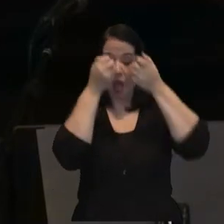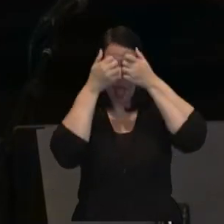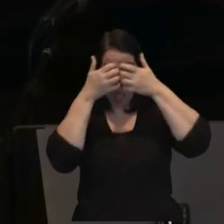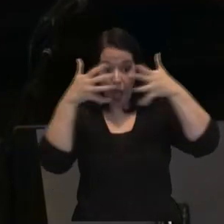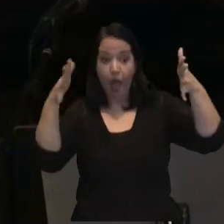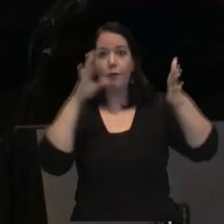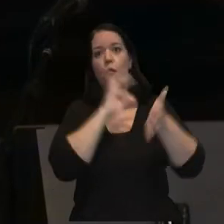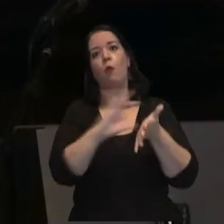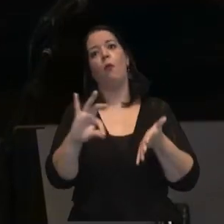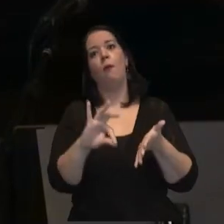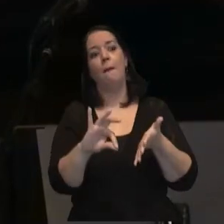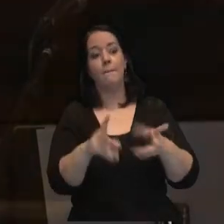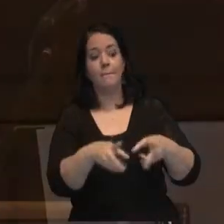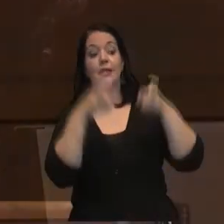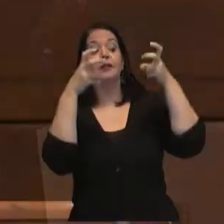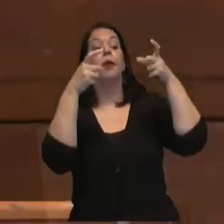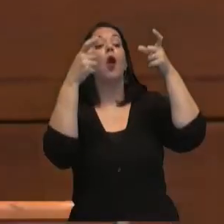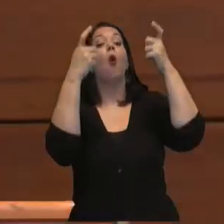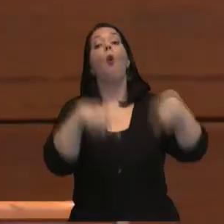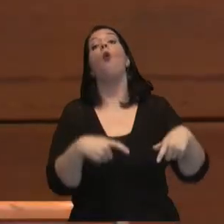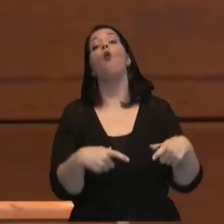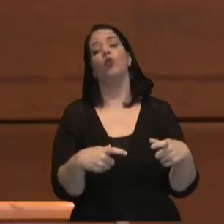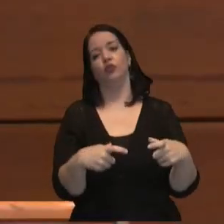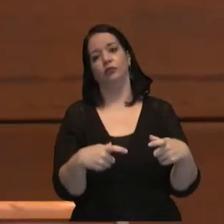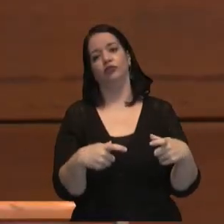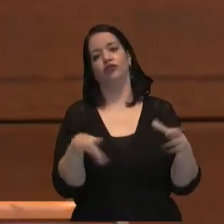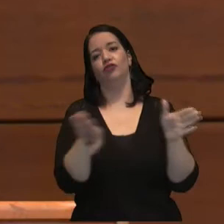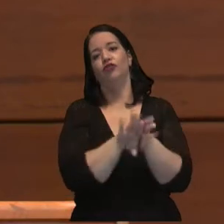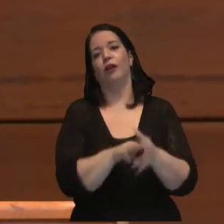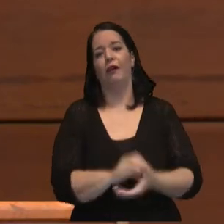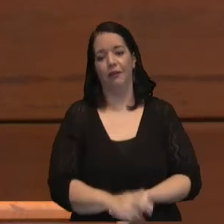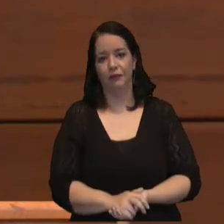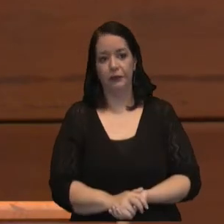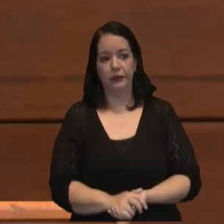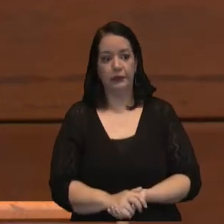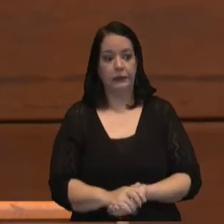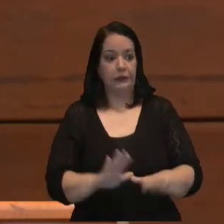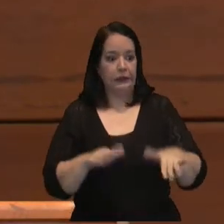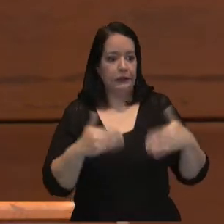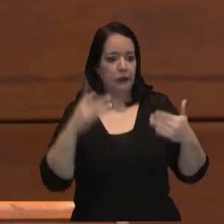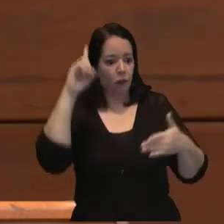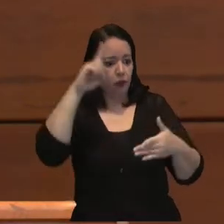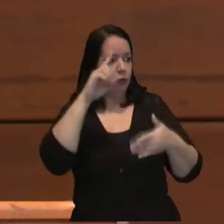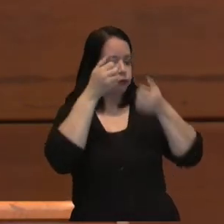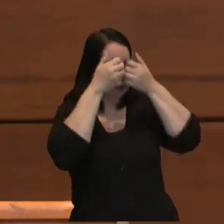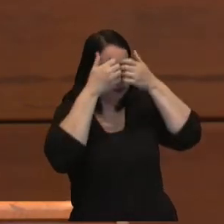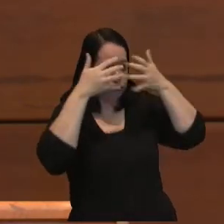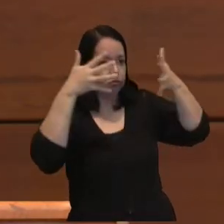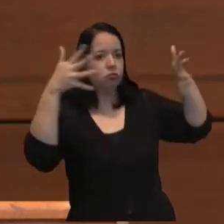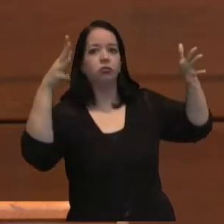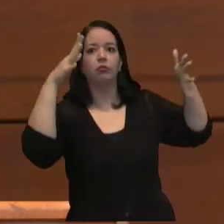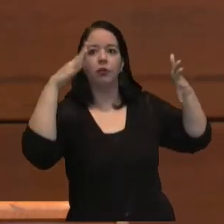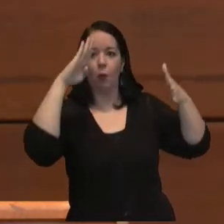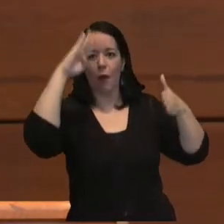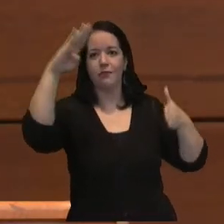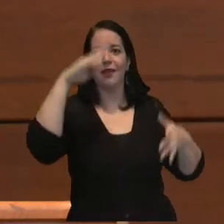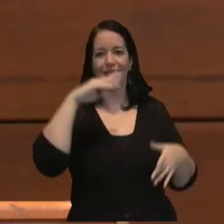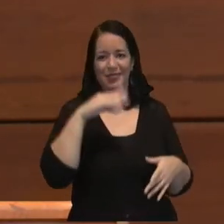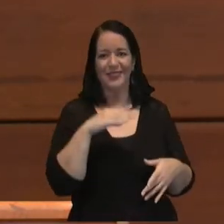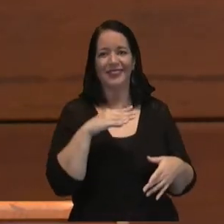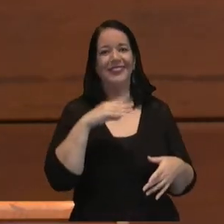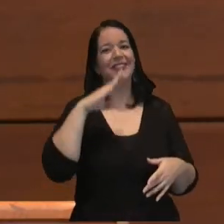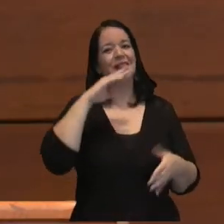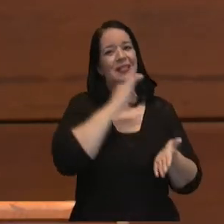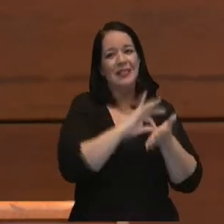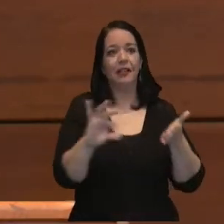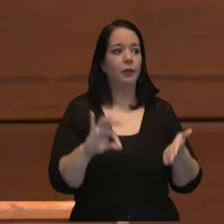os olhos, eles viram, e eis que eles estavam no meio e no centro de Samaria,